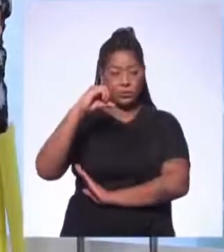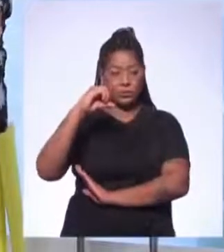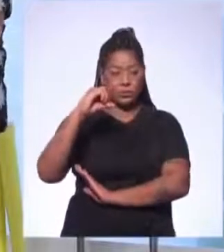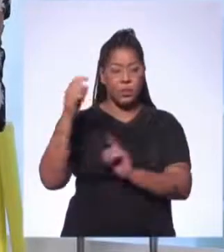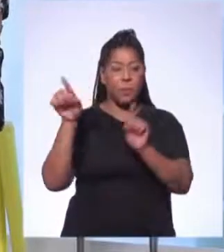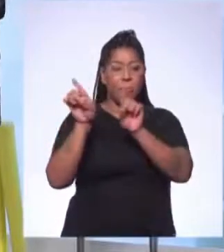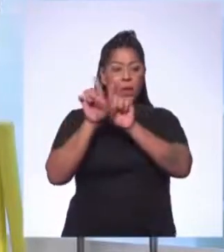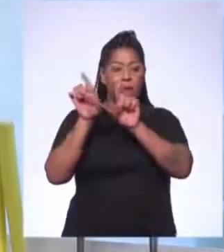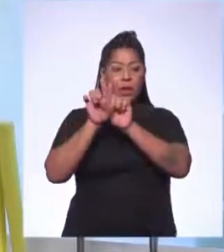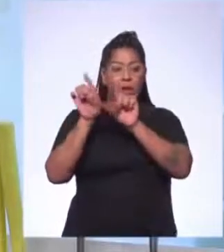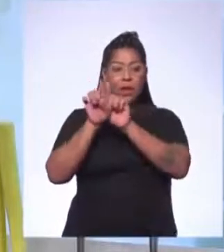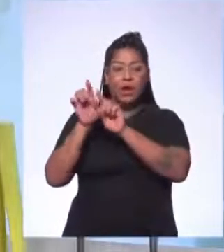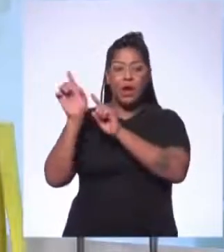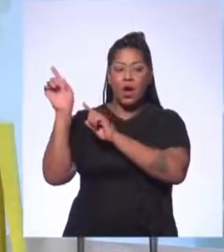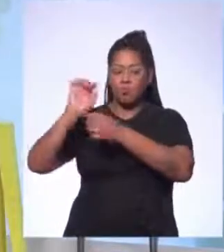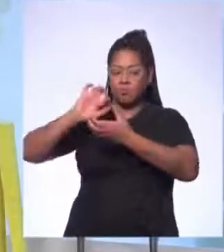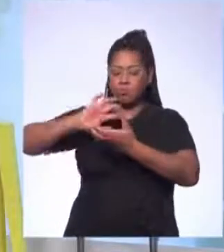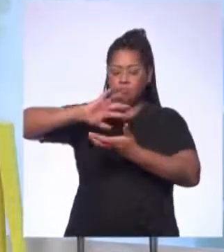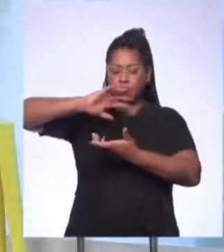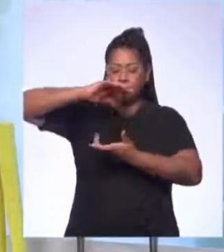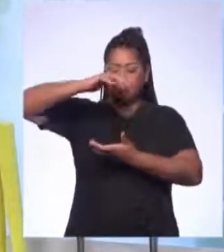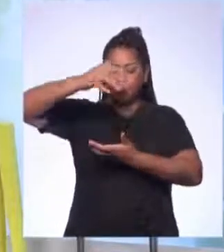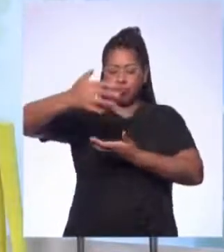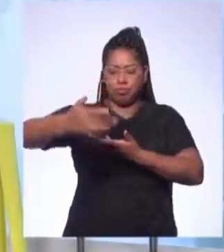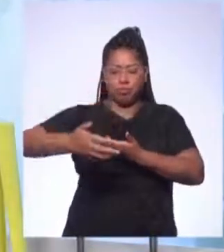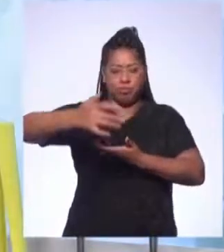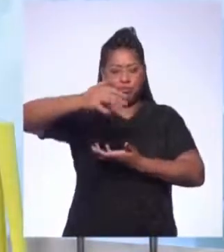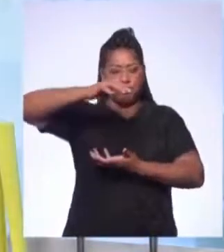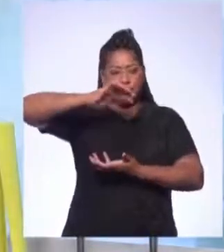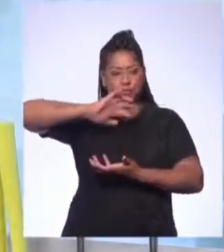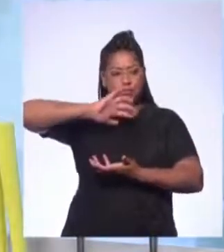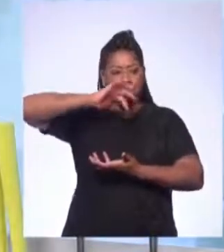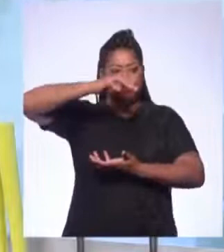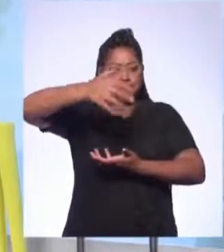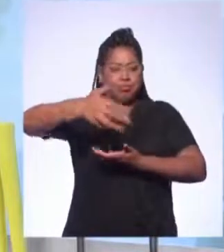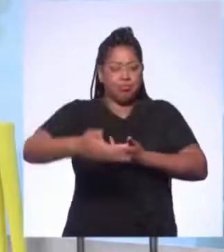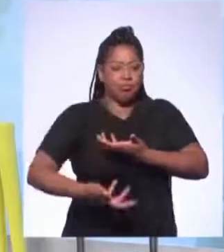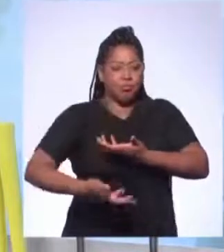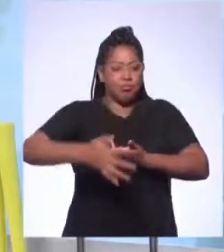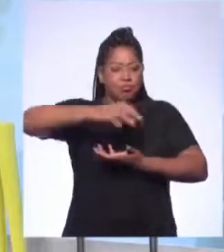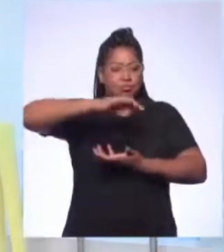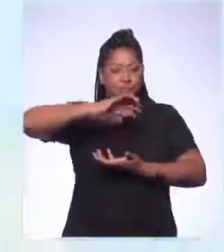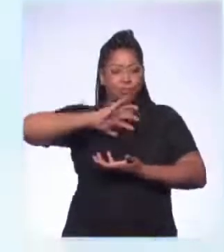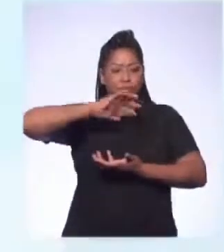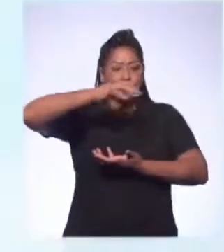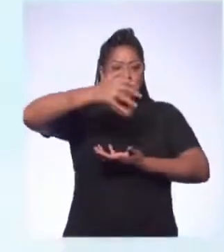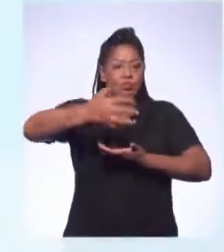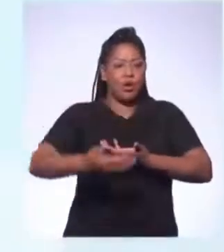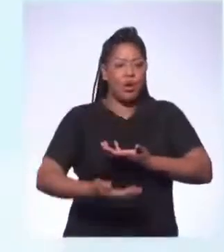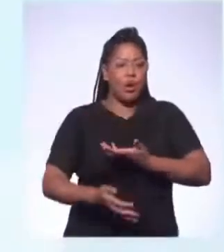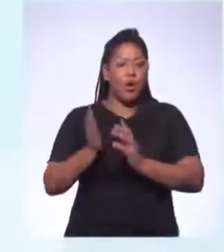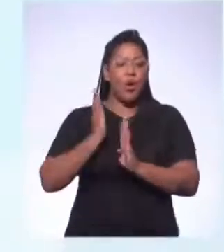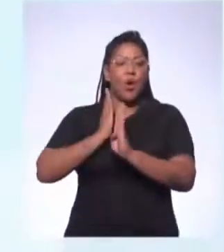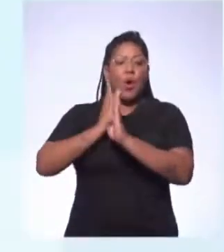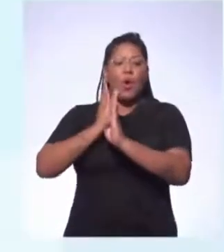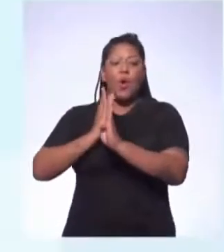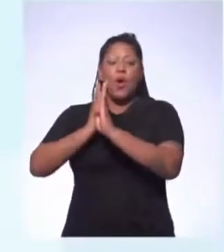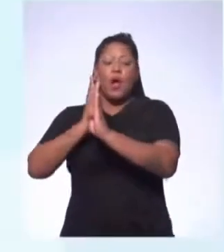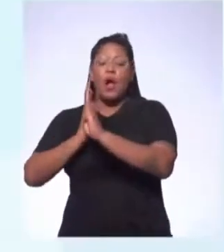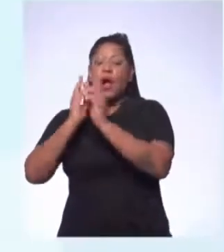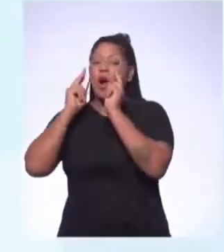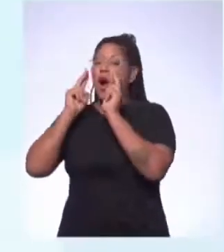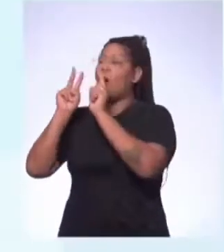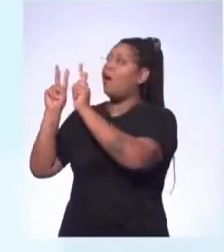Temos aqui as camadas da atmosfera, certo? A imagem aqui, o que encontramos